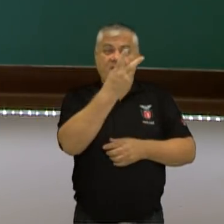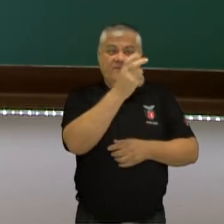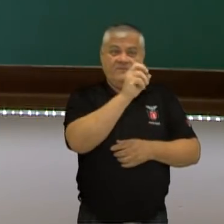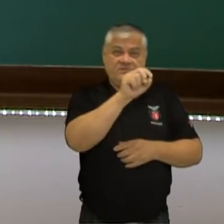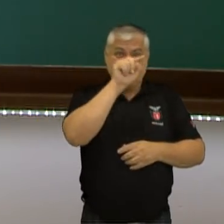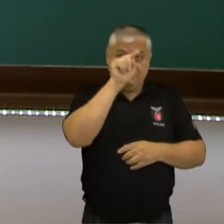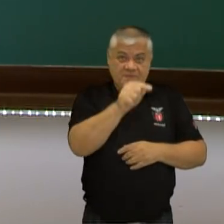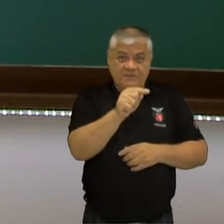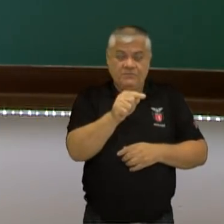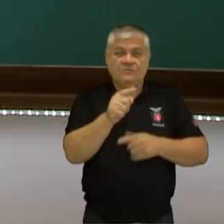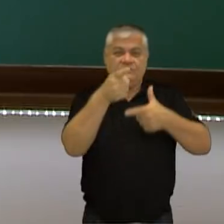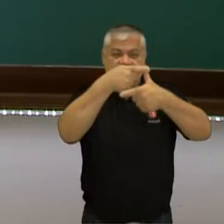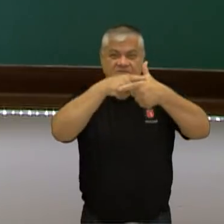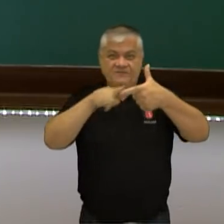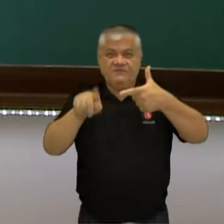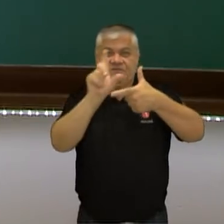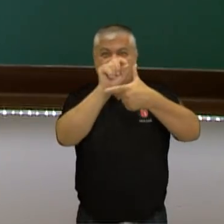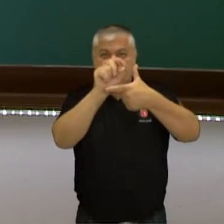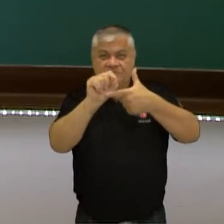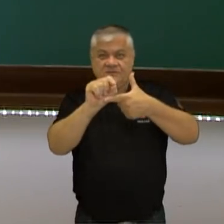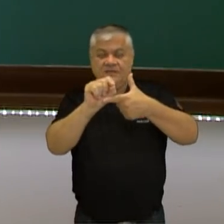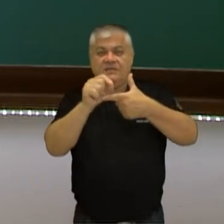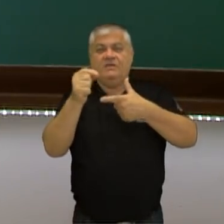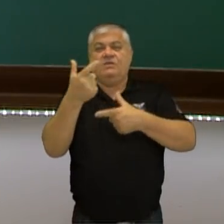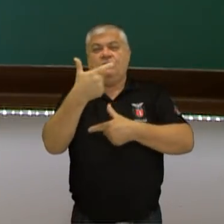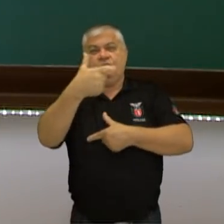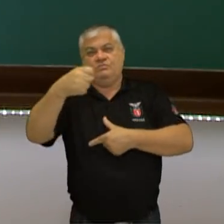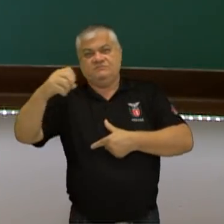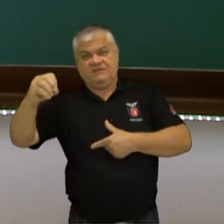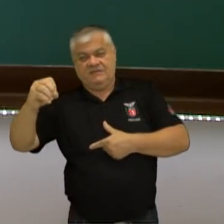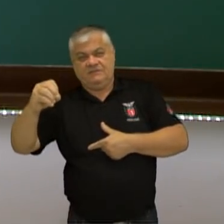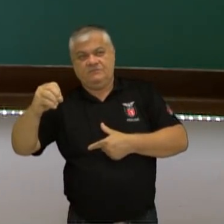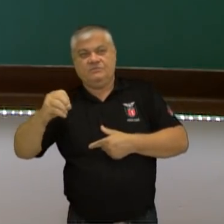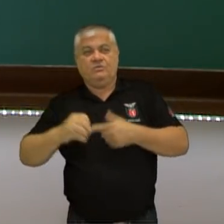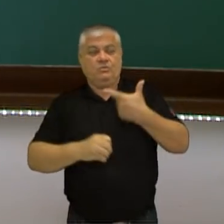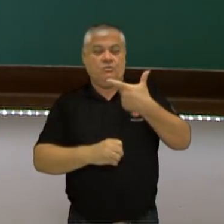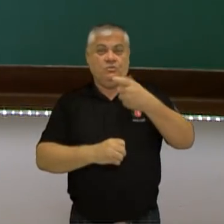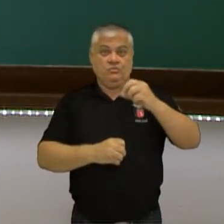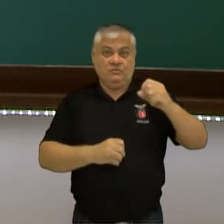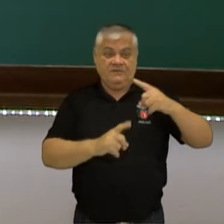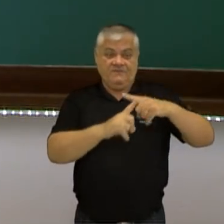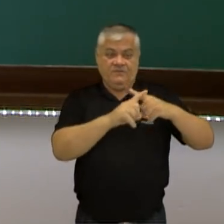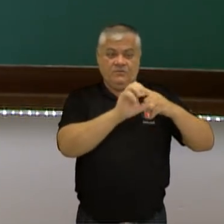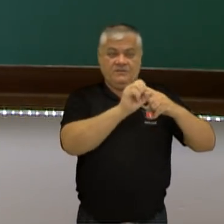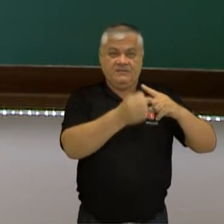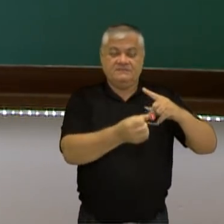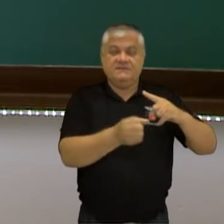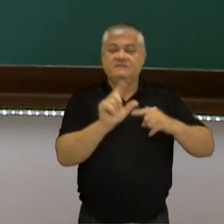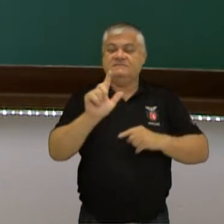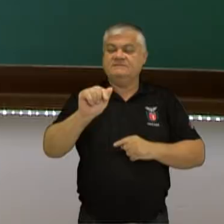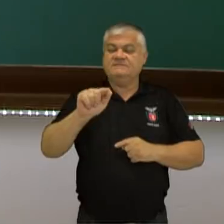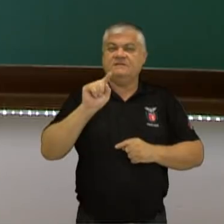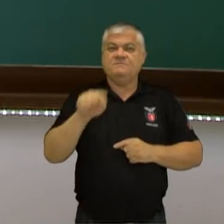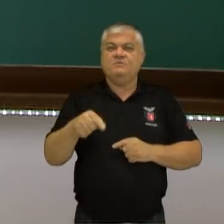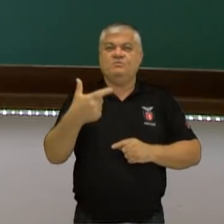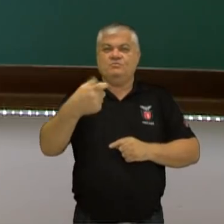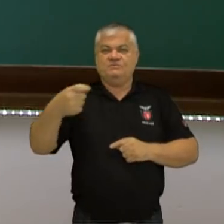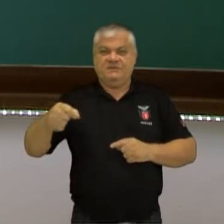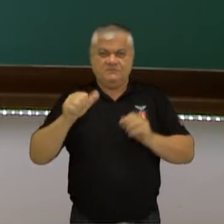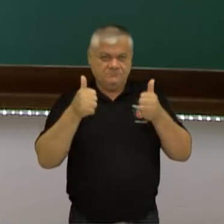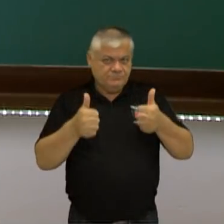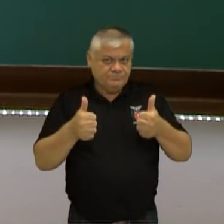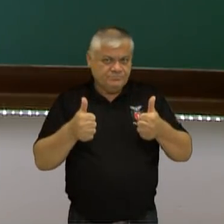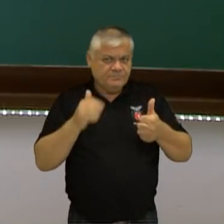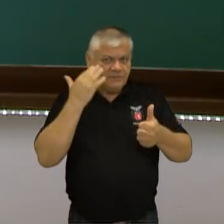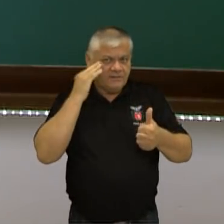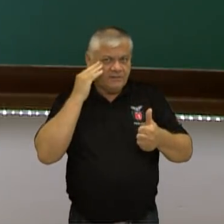dividido por 100 é igual a 200. E 200 vezes 86, 17.200. Tudo bem?